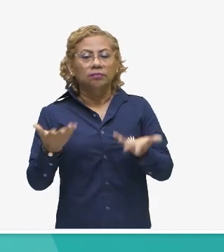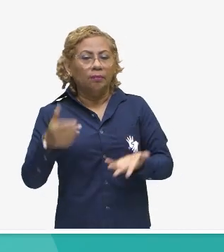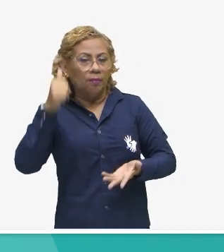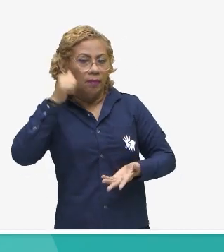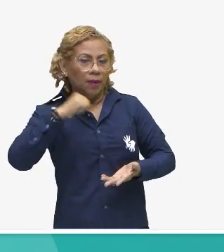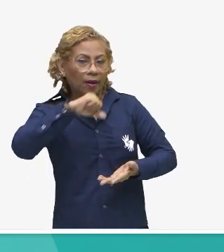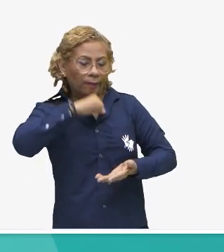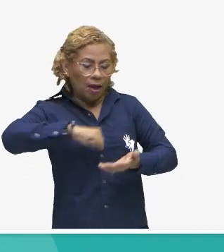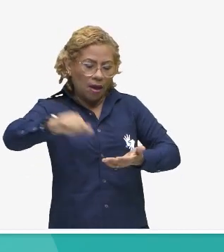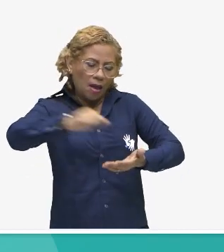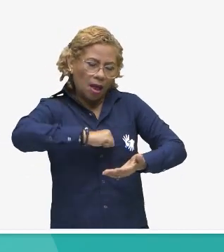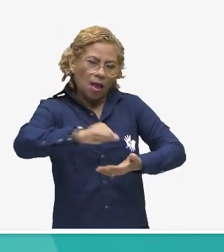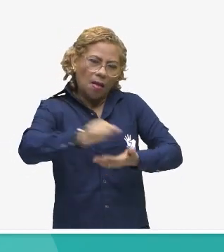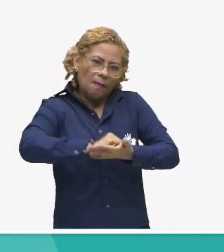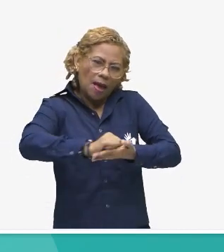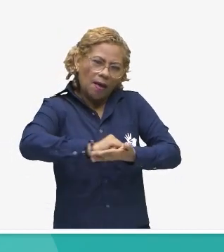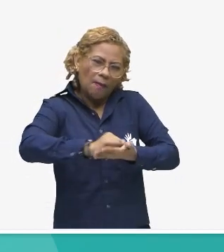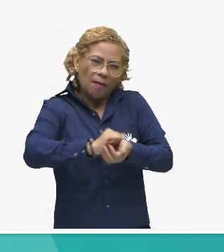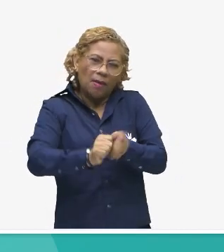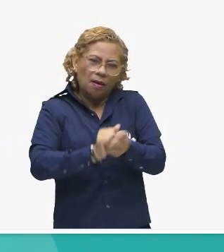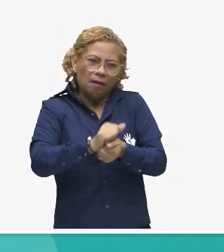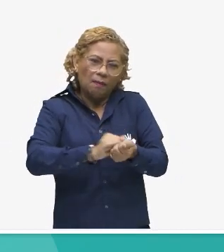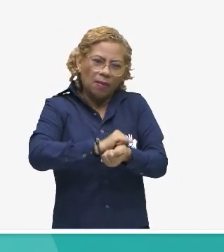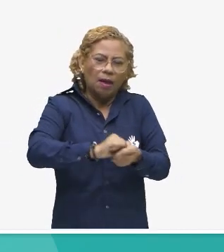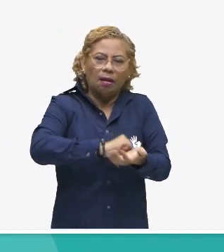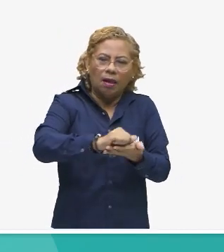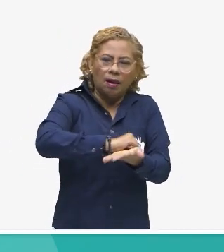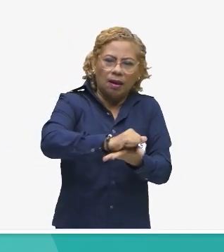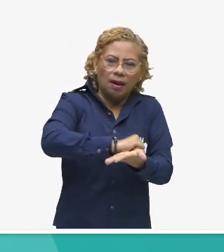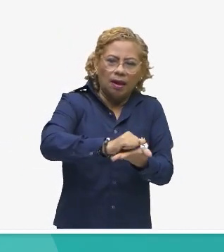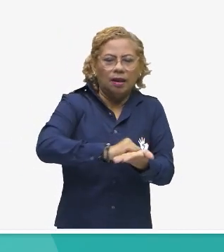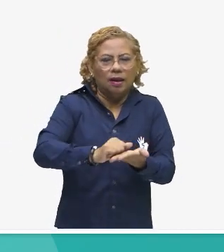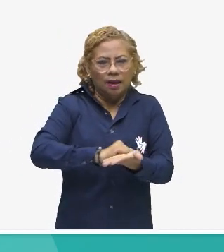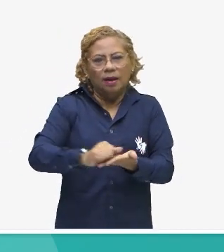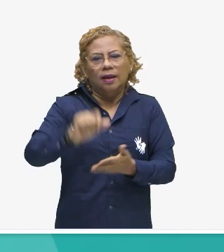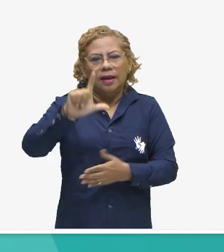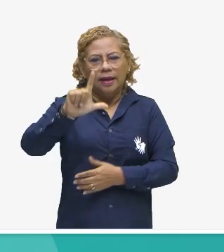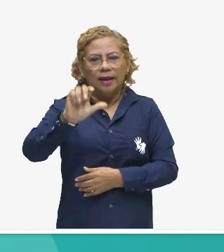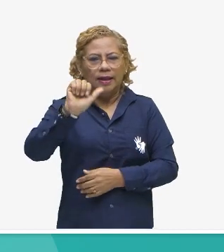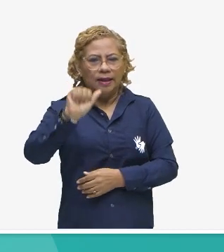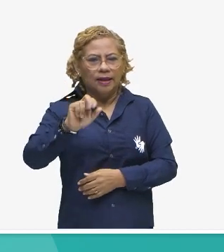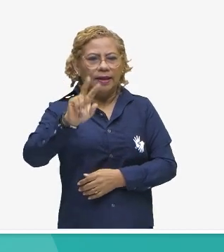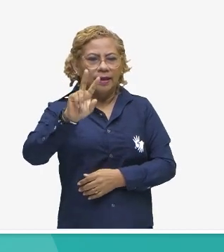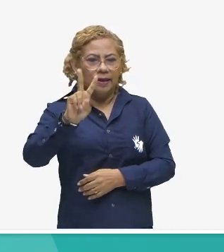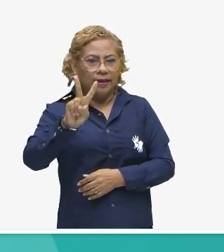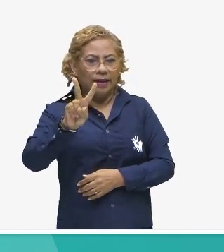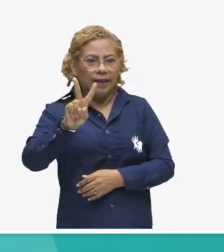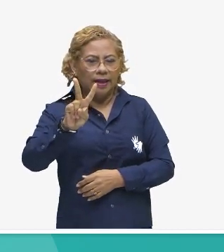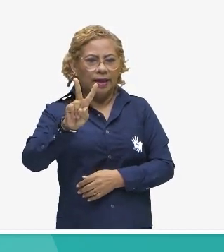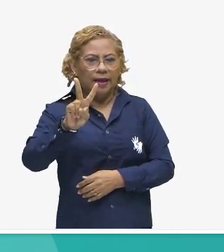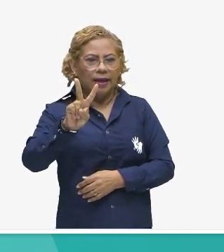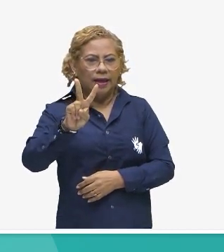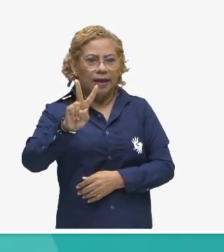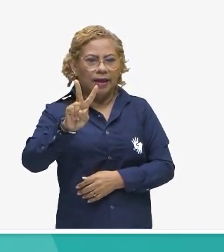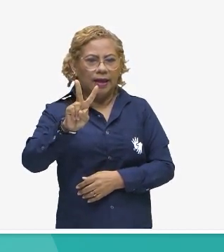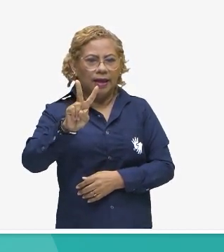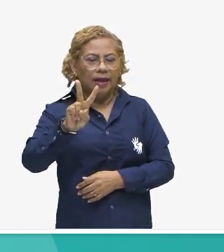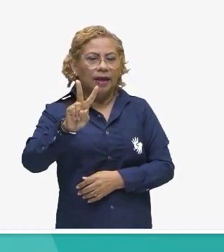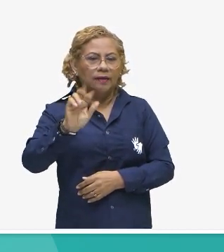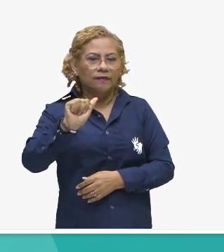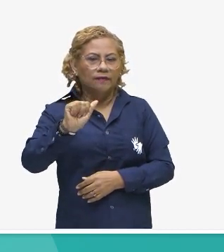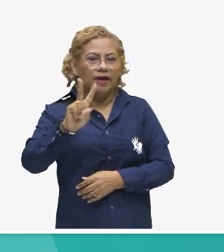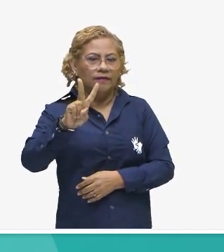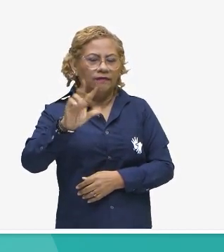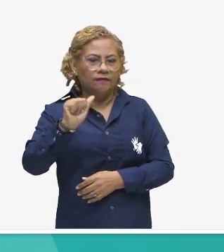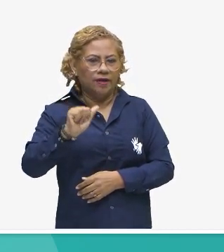também passado, aqui o lavava, está no tempo passado, todos esses acontecimentos,